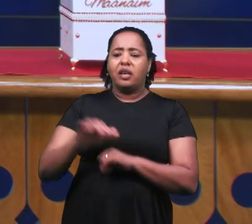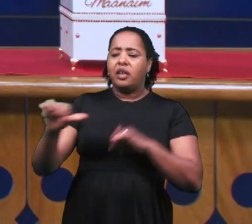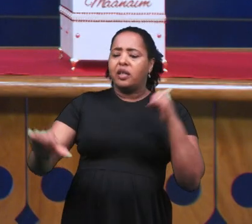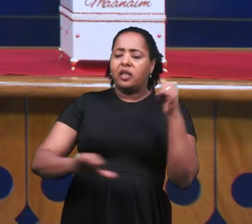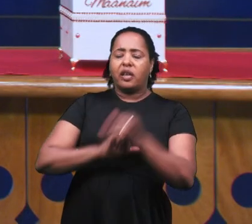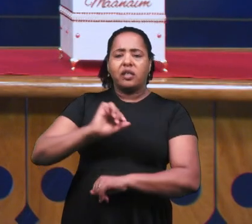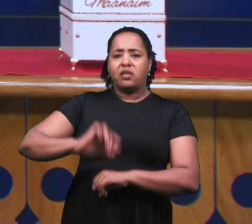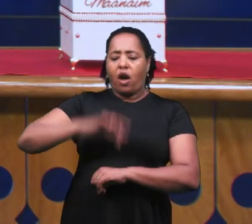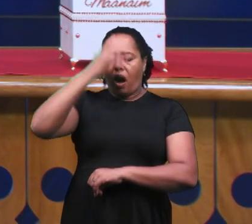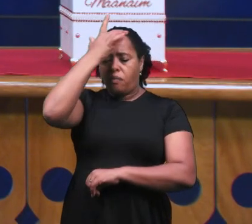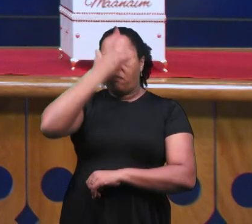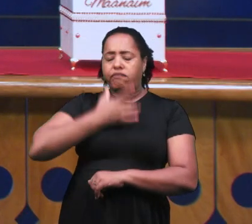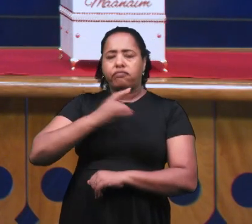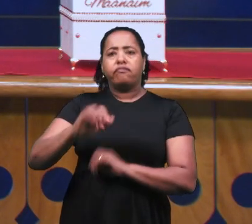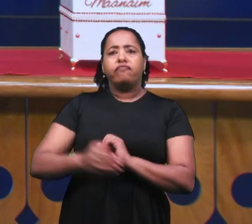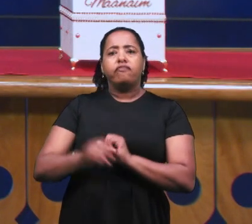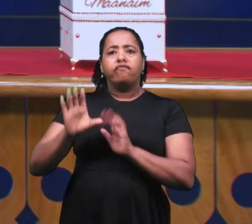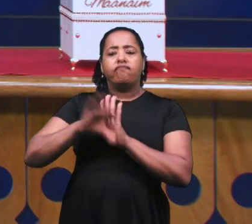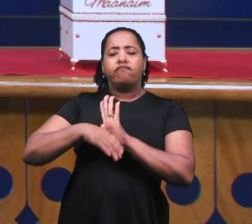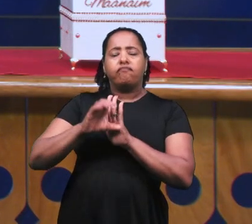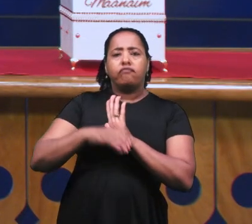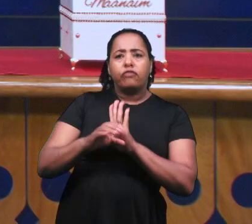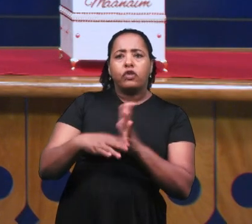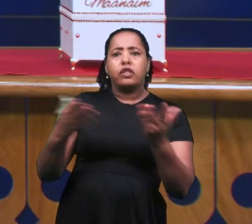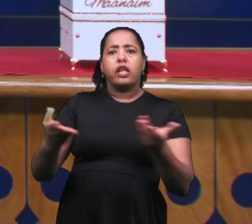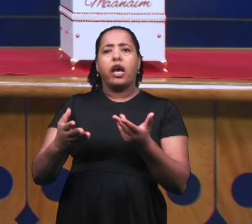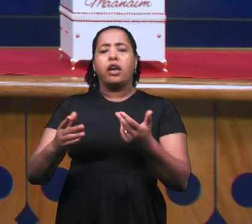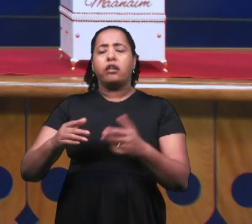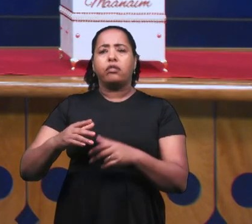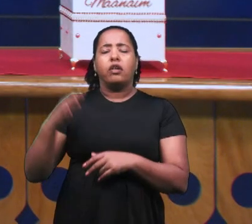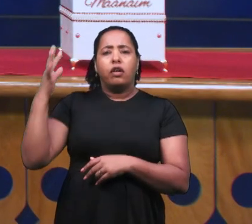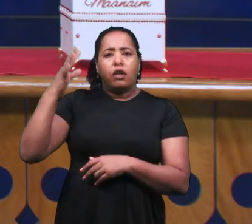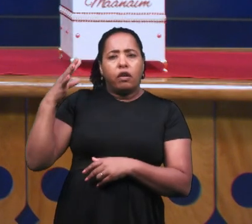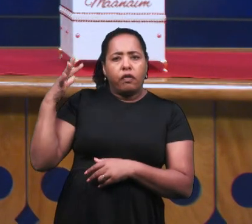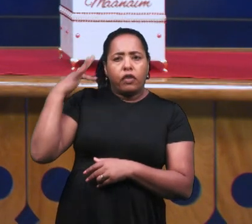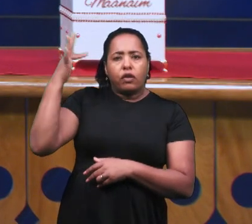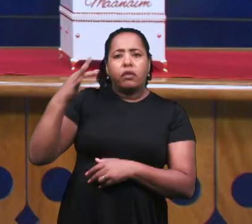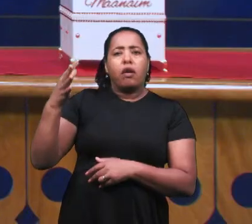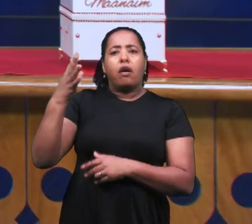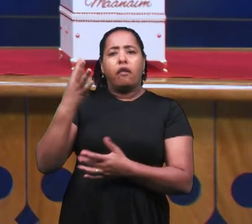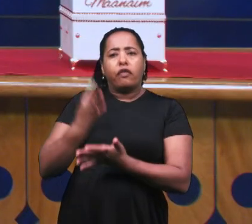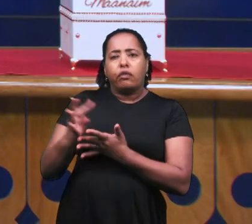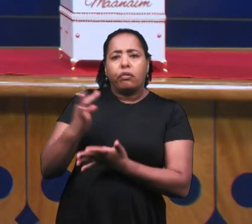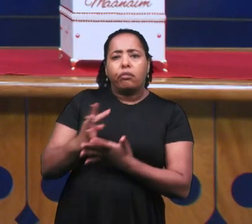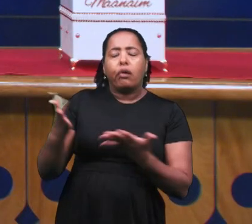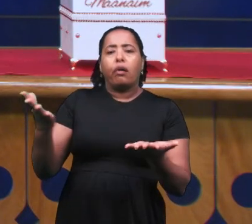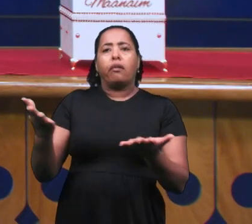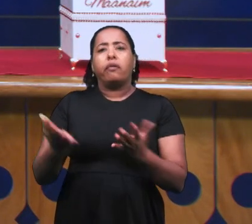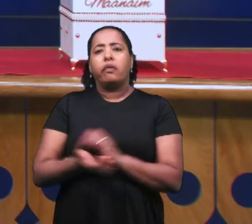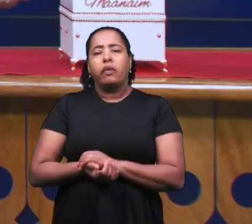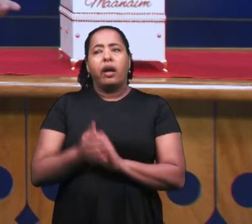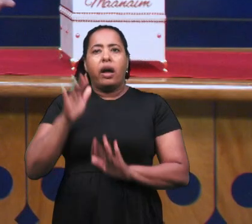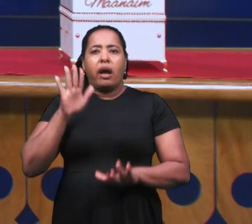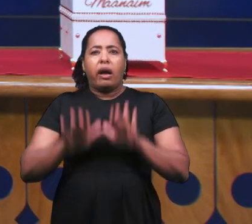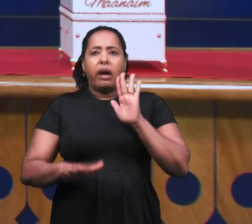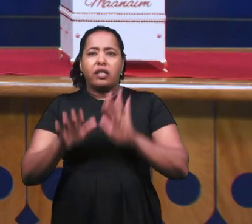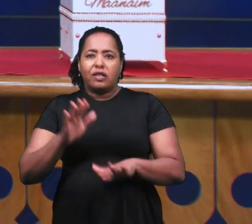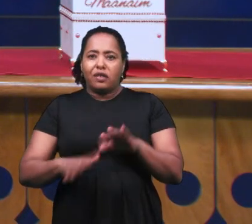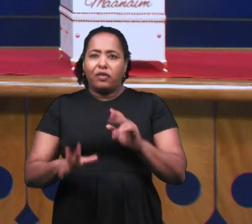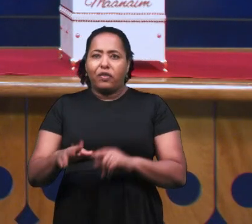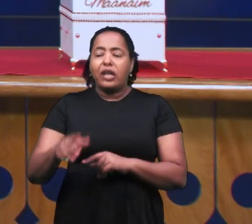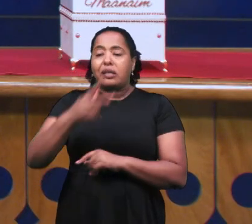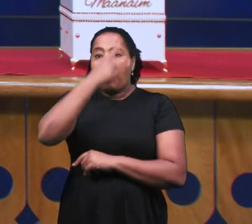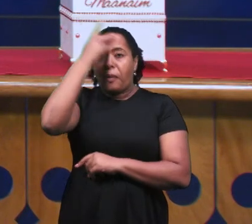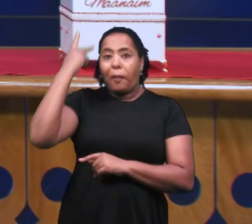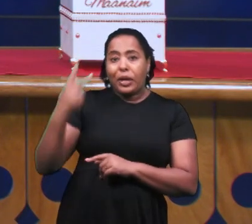simplesmente por conselhos filosóficos, teológicos. Eu às vezes digo assim, patológicos, porque